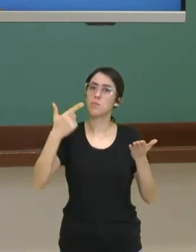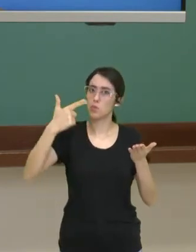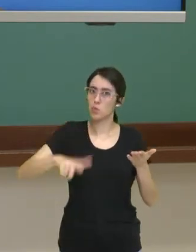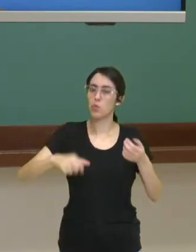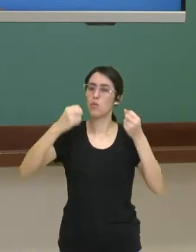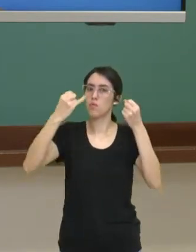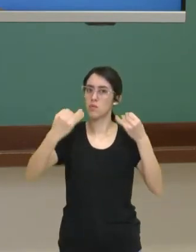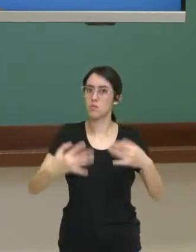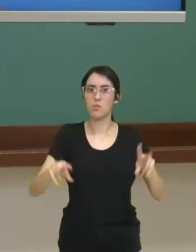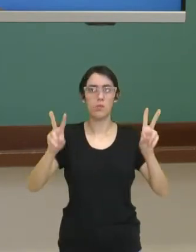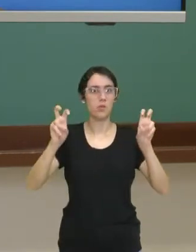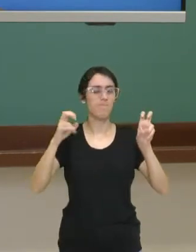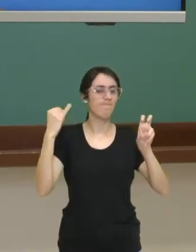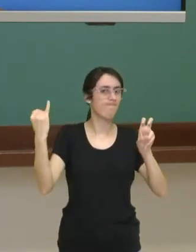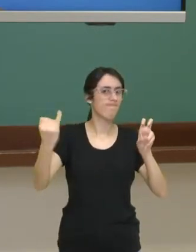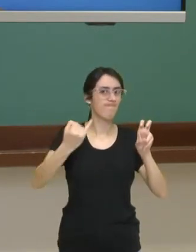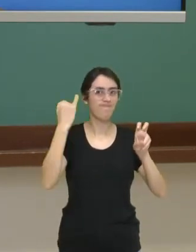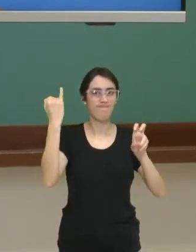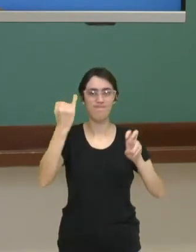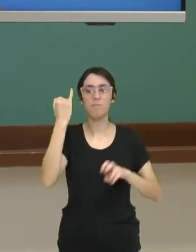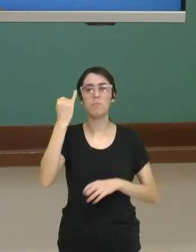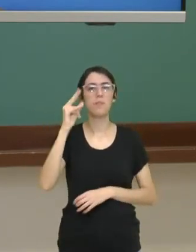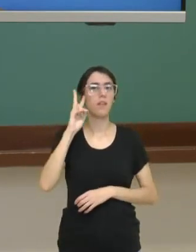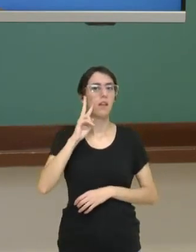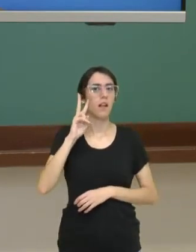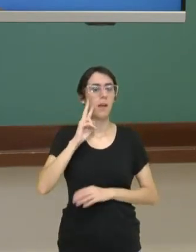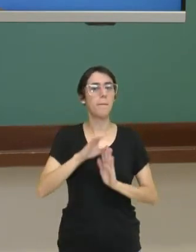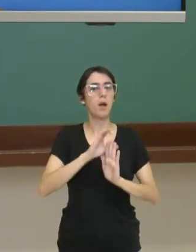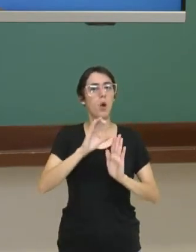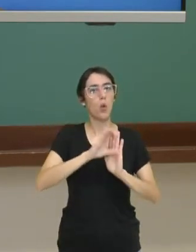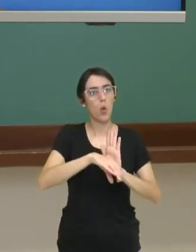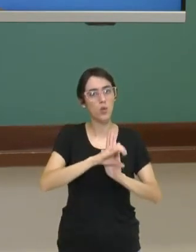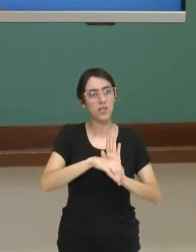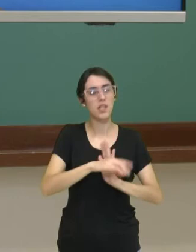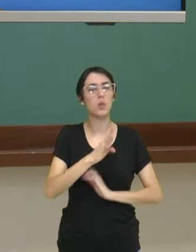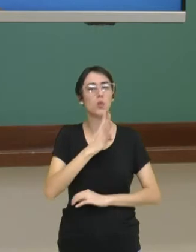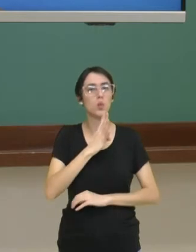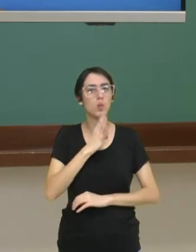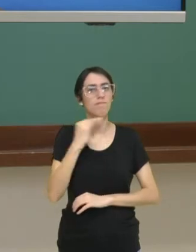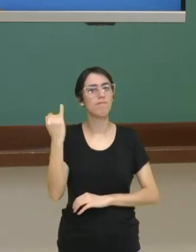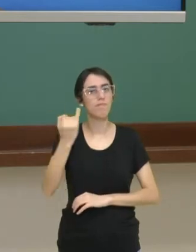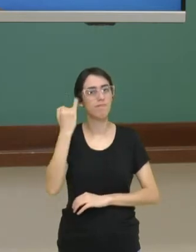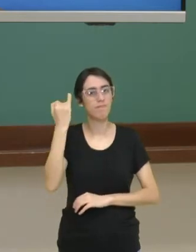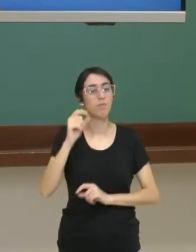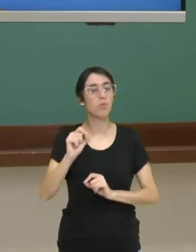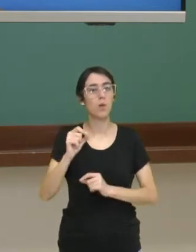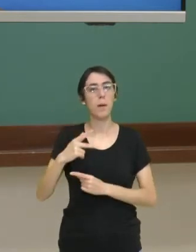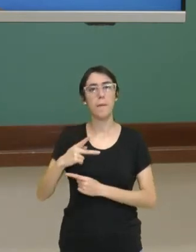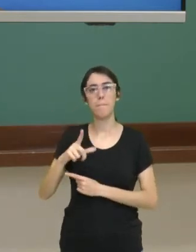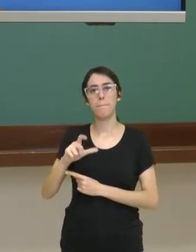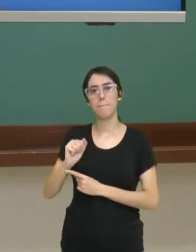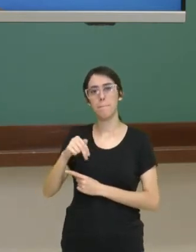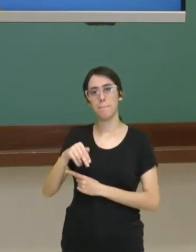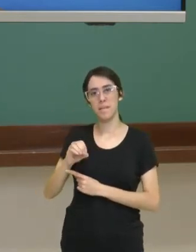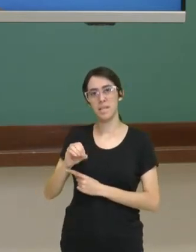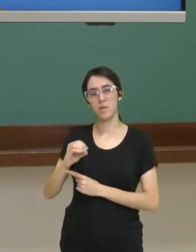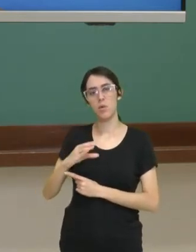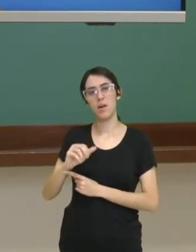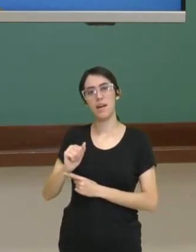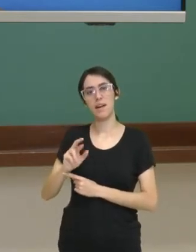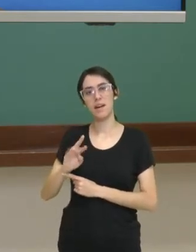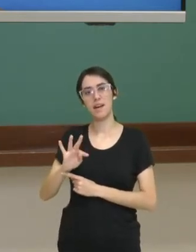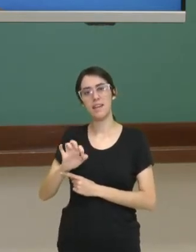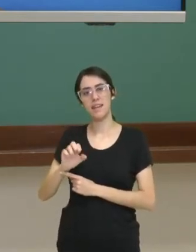é um assunto muito importante. Então a gente vai relembrar os conceitos, que é exatamente o plano cartesiano. Eu sou o